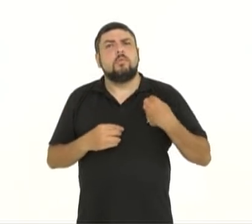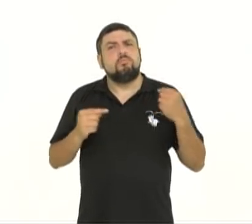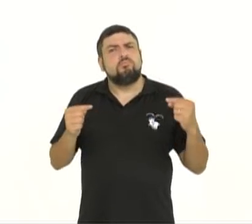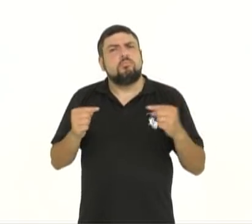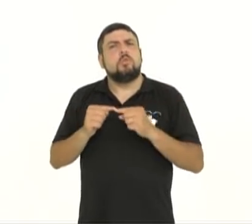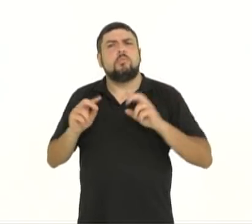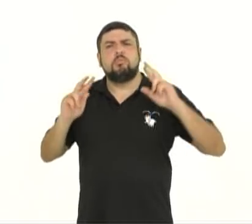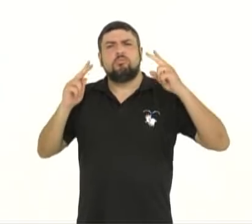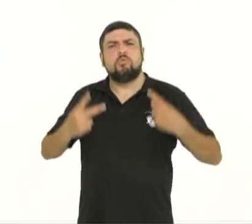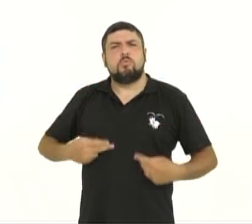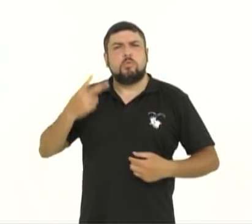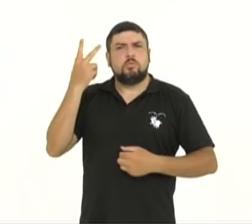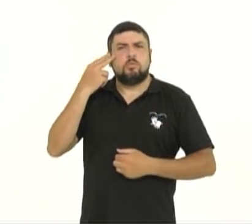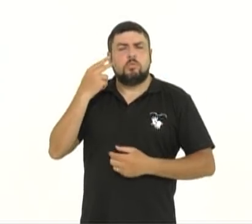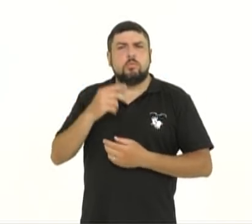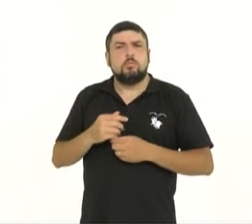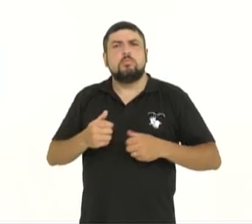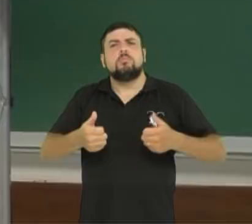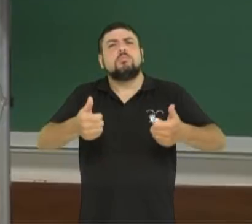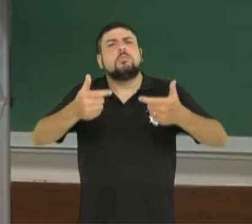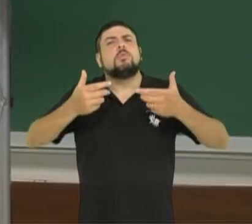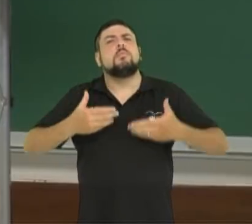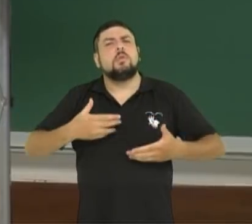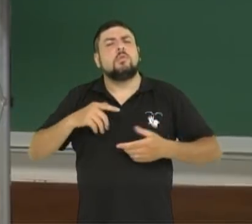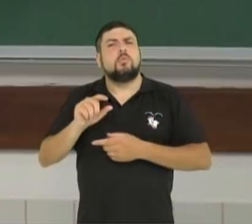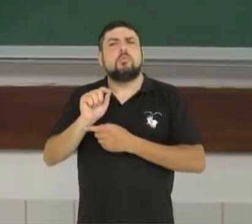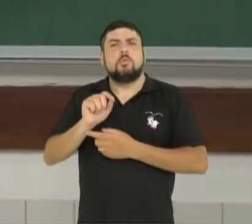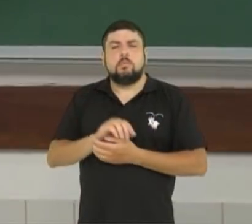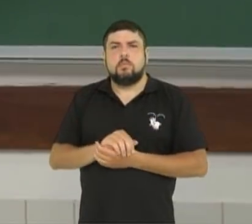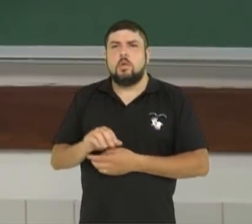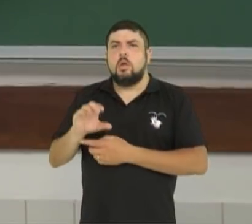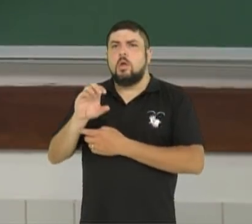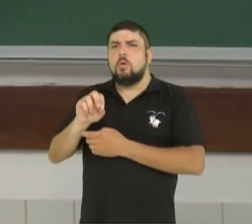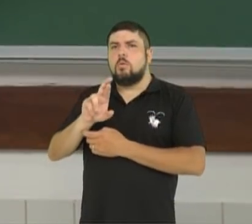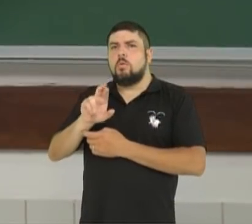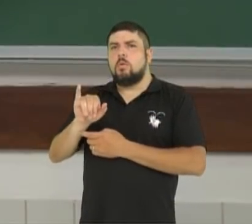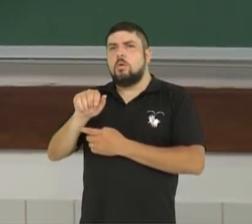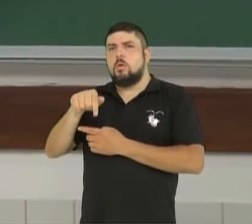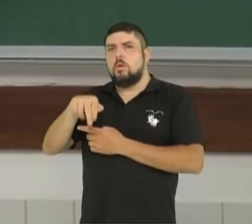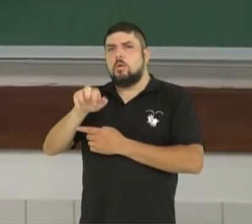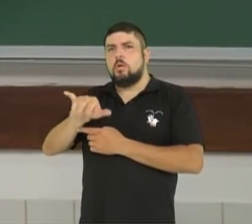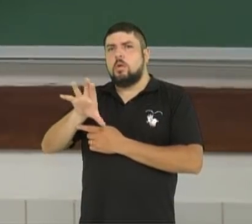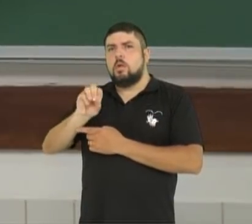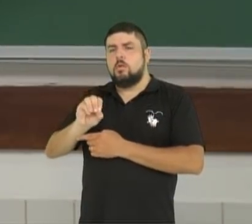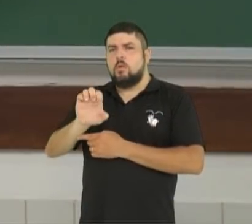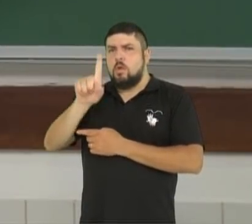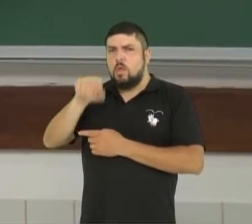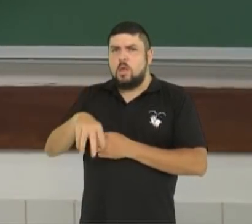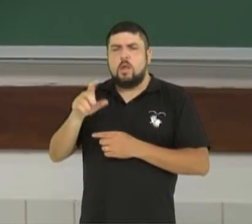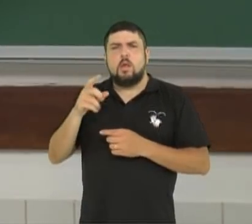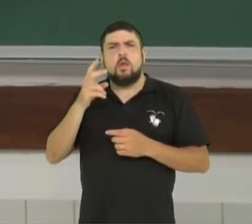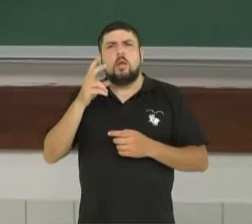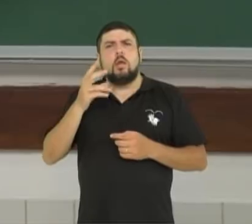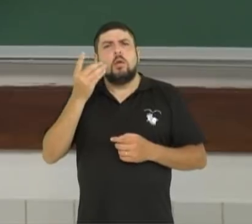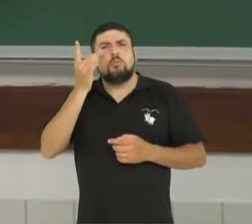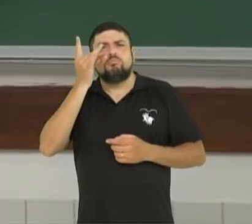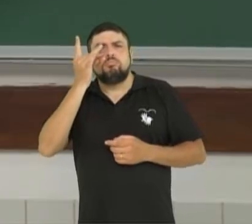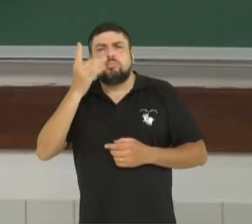humanos. Explique essa situação, né? Lembrando que a palavra corriqueiro, ela remete a uma situação vivenciada no dia a